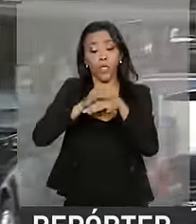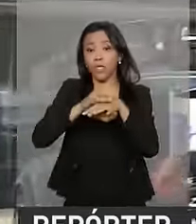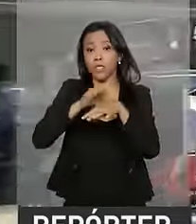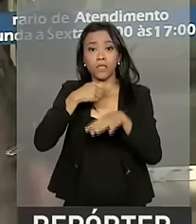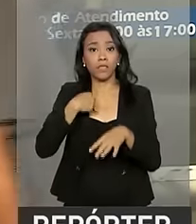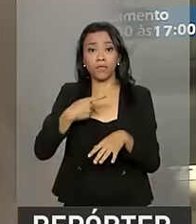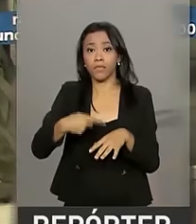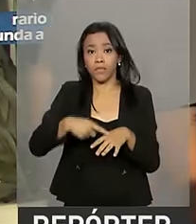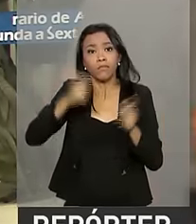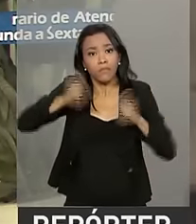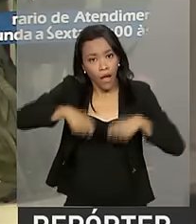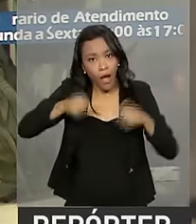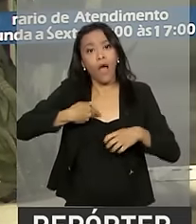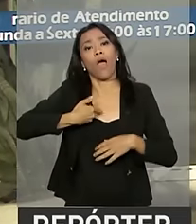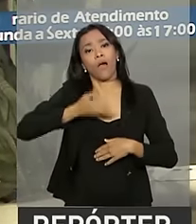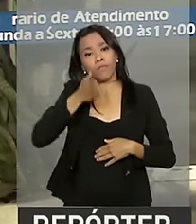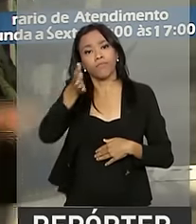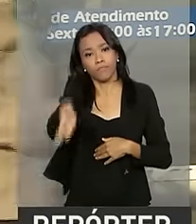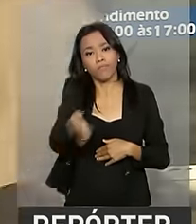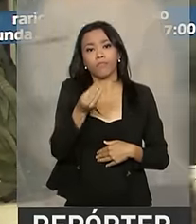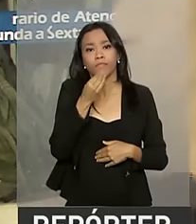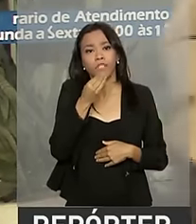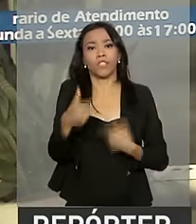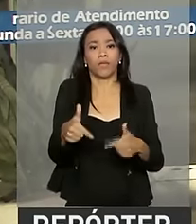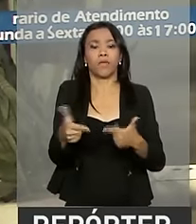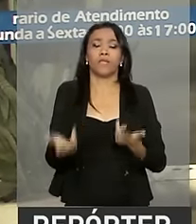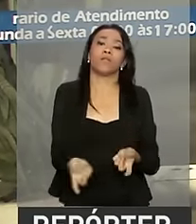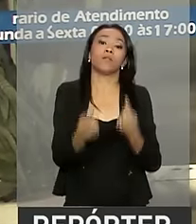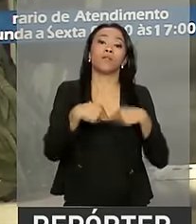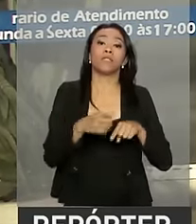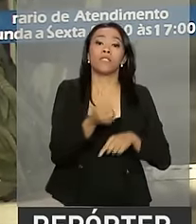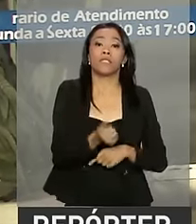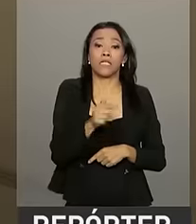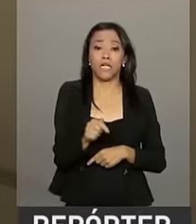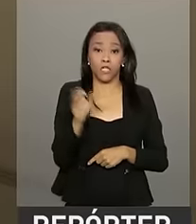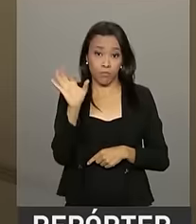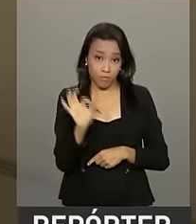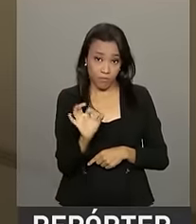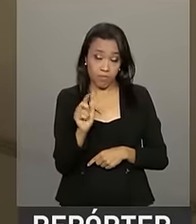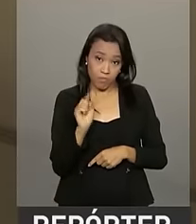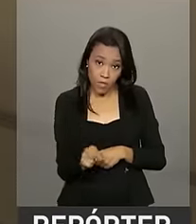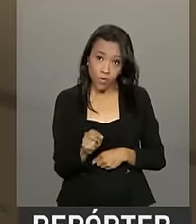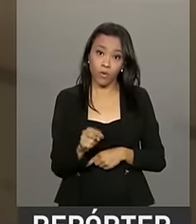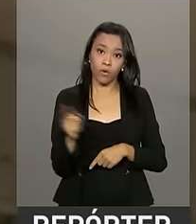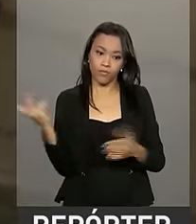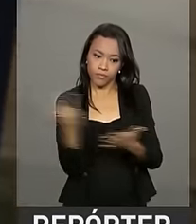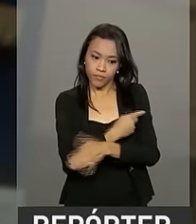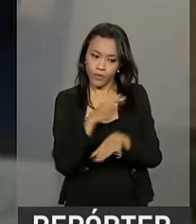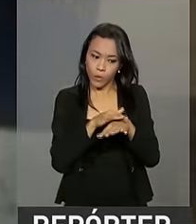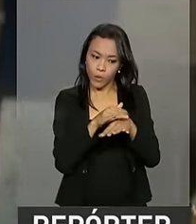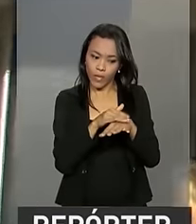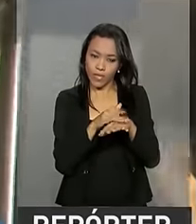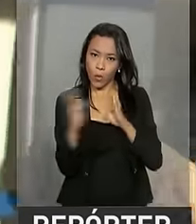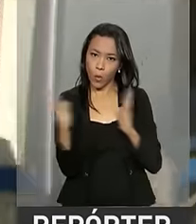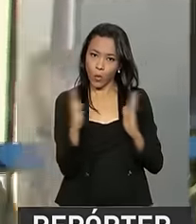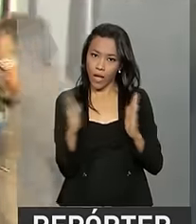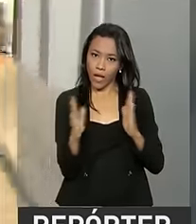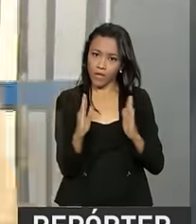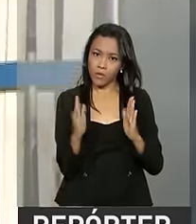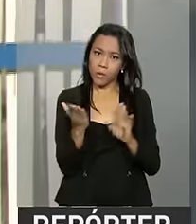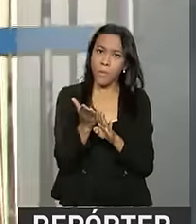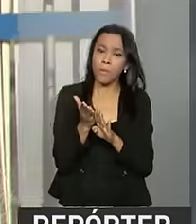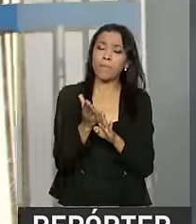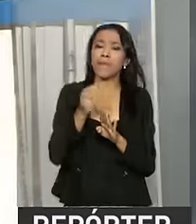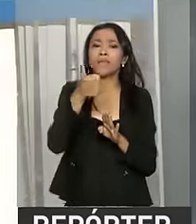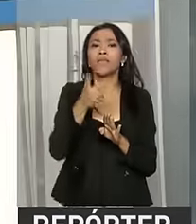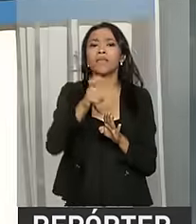geram incapacidade 77.000 foram diagnosticadas com doenças cujo prazo de retorno ao serviço é de menos de